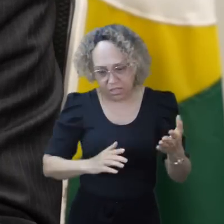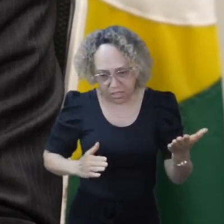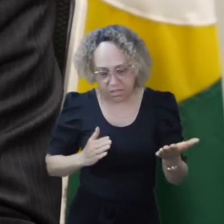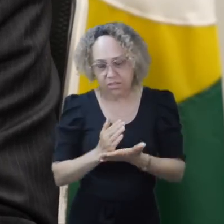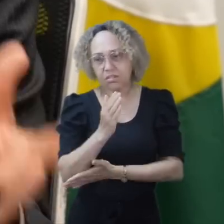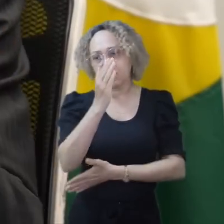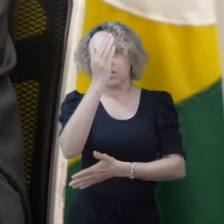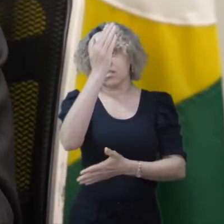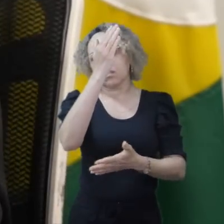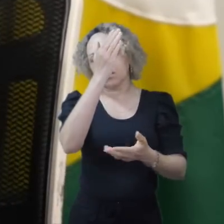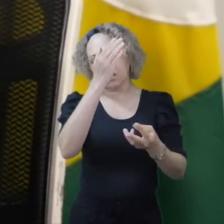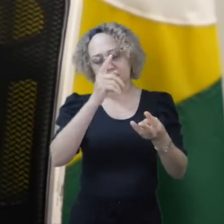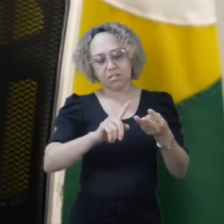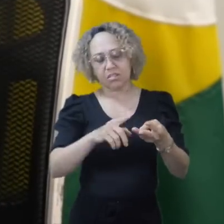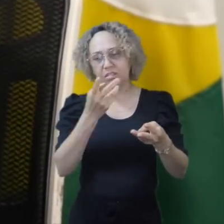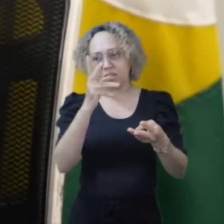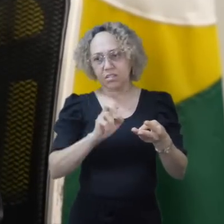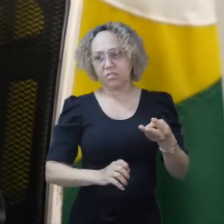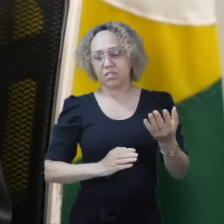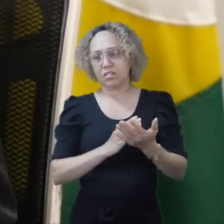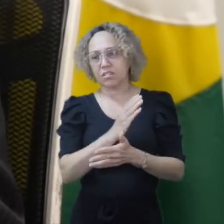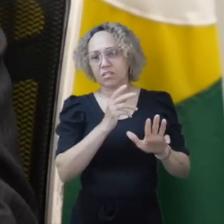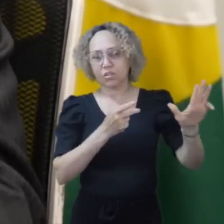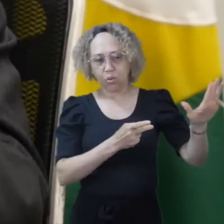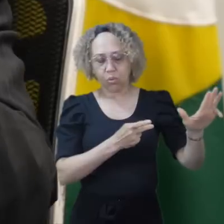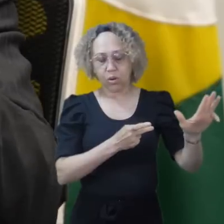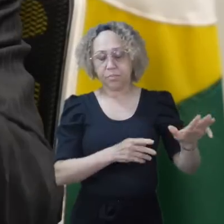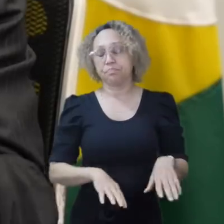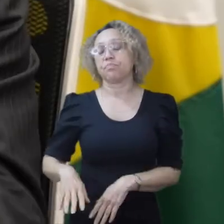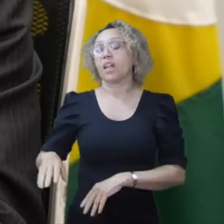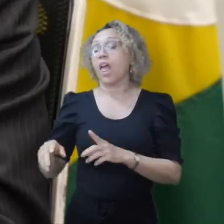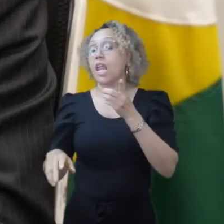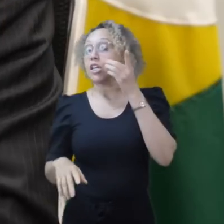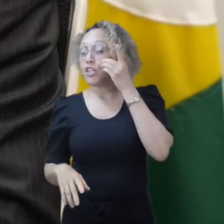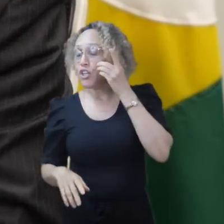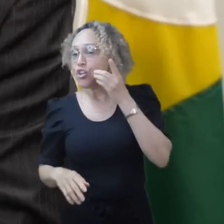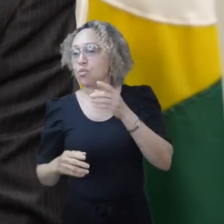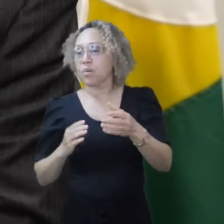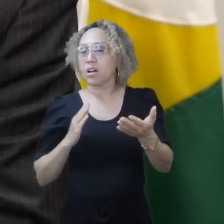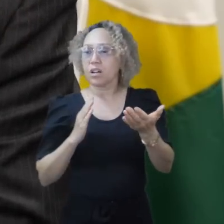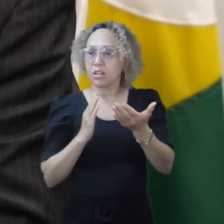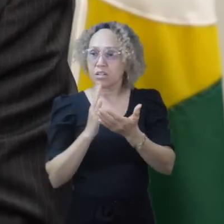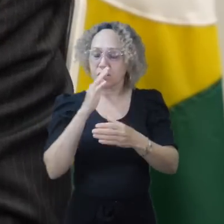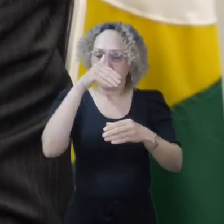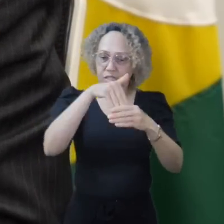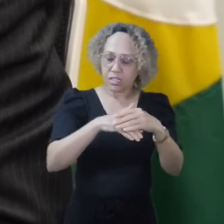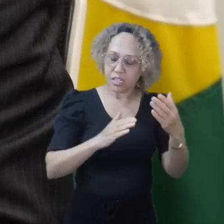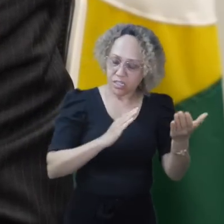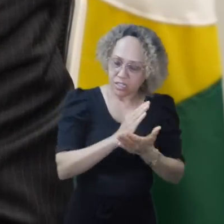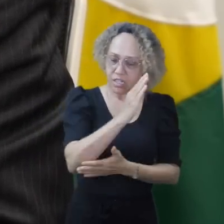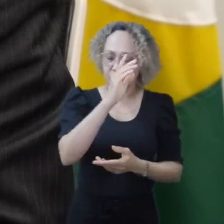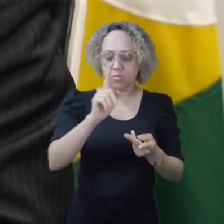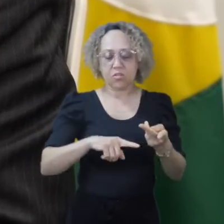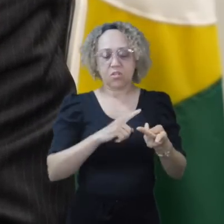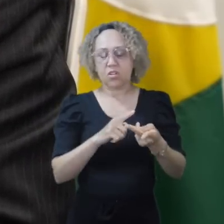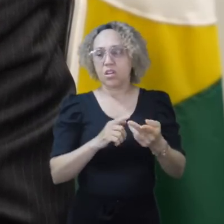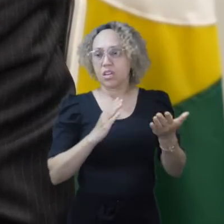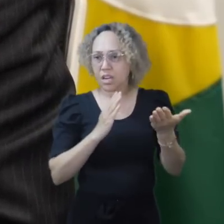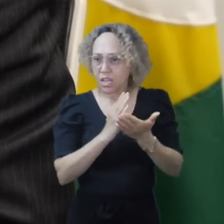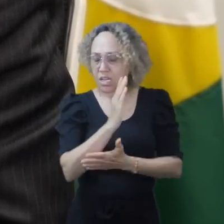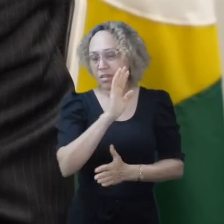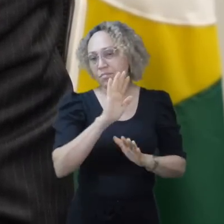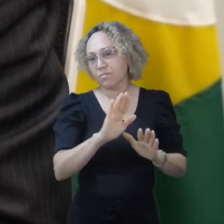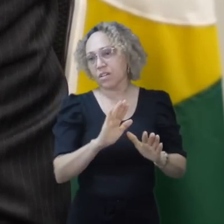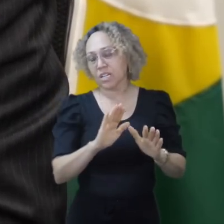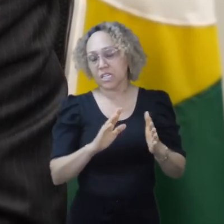Dilma injustamente e voltamos agora, depois de todo o processo de perseguição que fizeram contra o PT, com o Lula presidente do Brasil. Não é